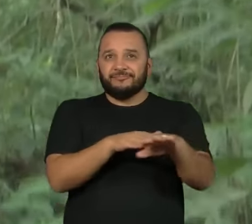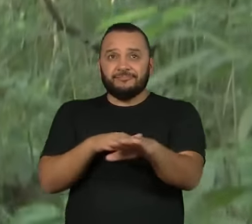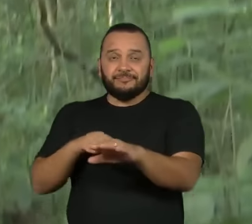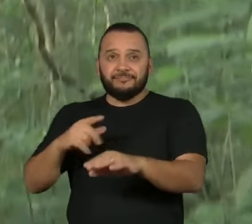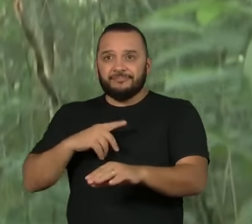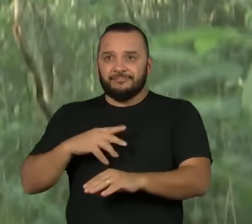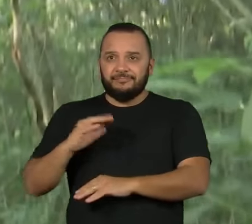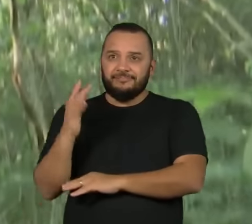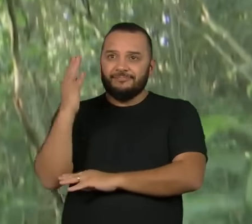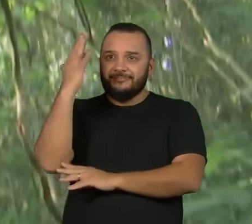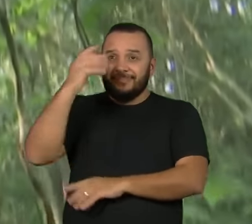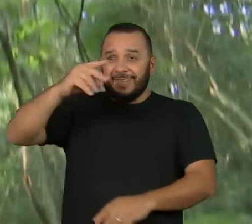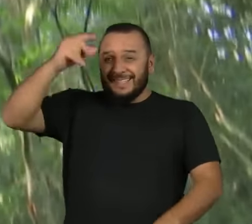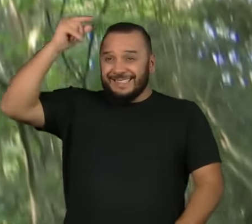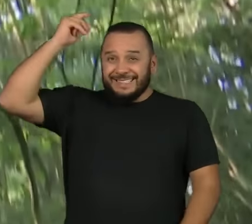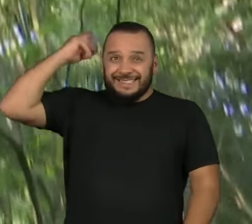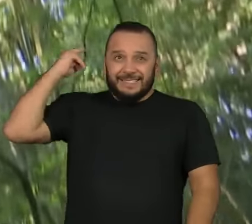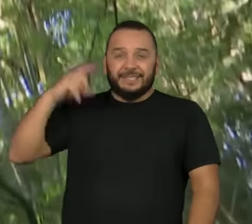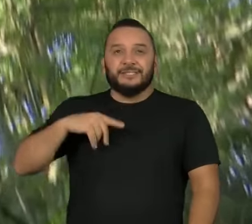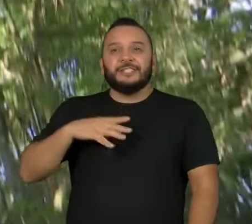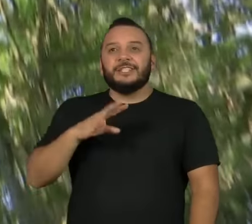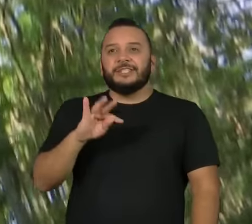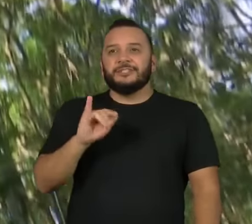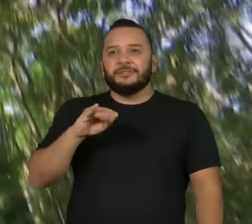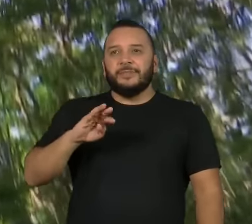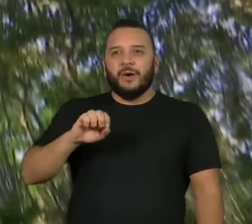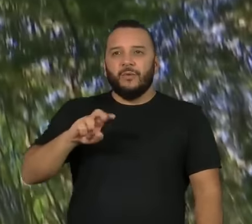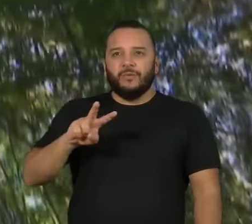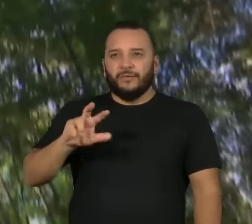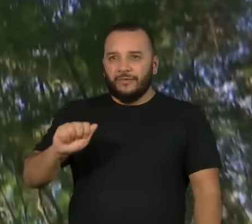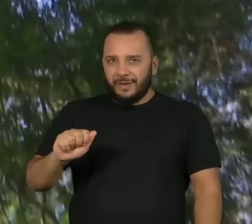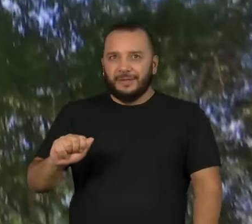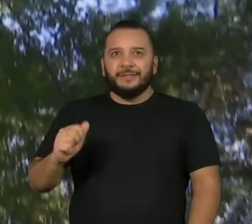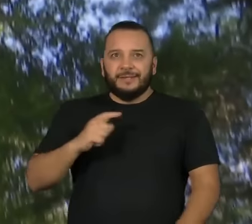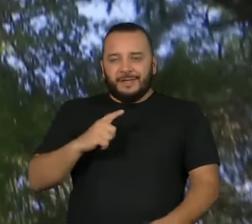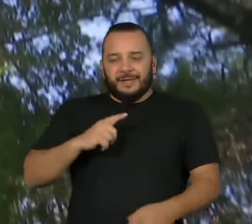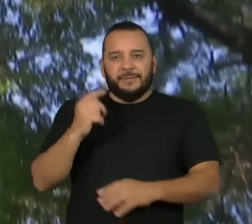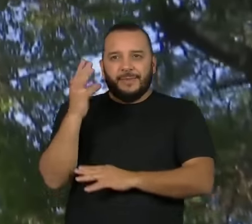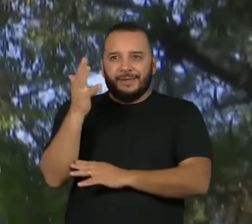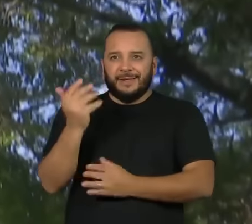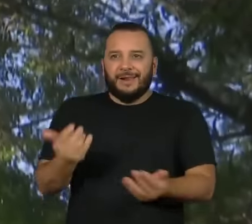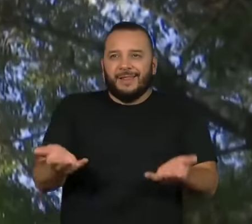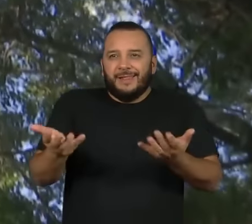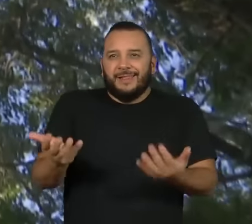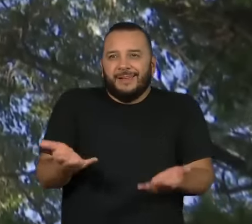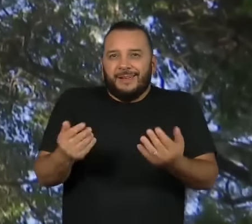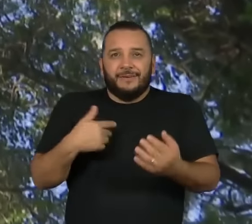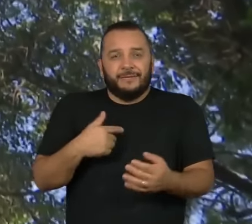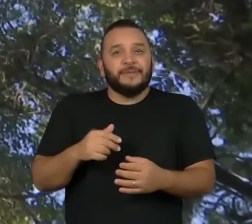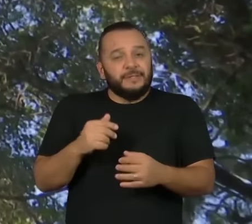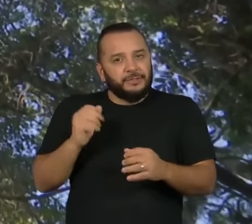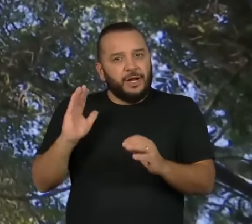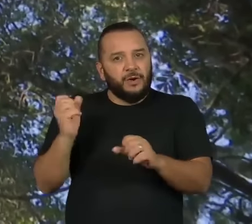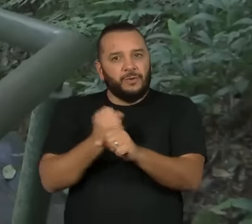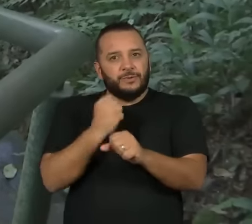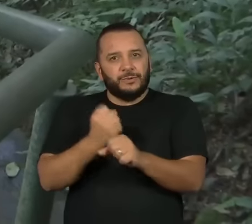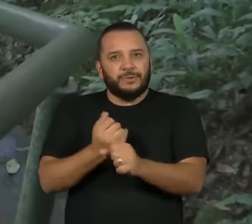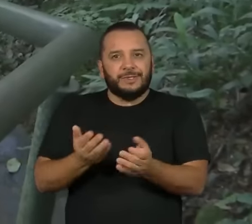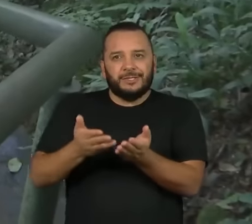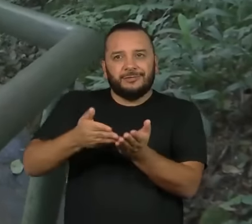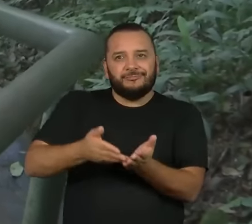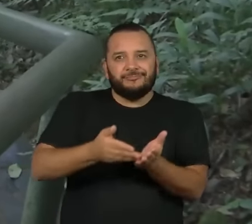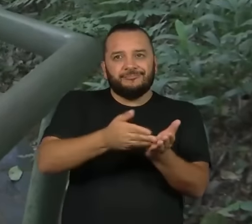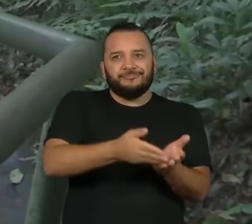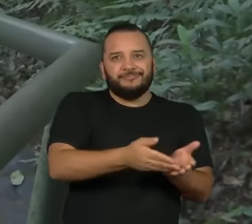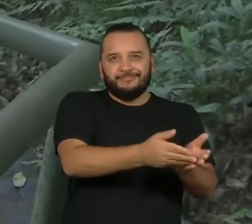árvore mais antiga é a timbaúva. A madeira leve dela servia tradicionalmente à construção de canoas.